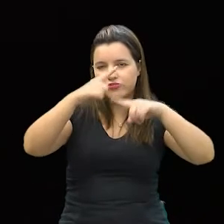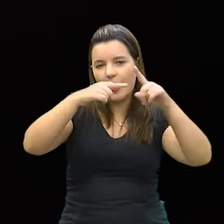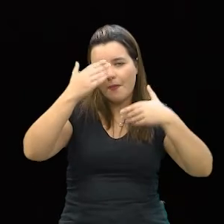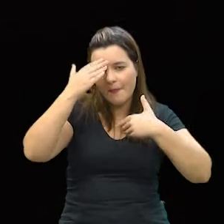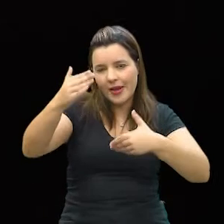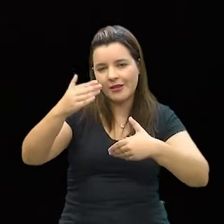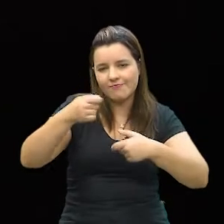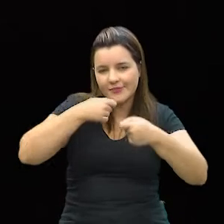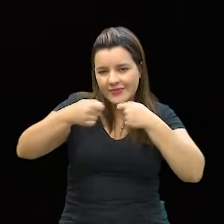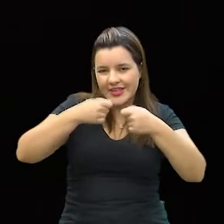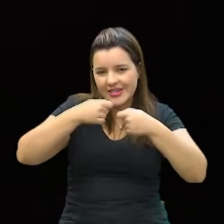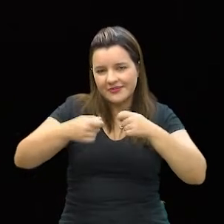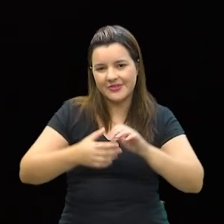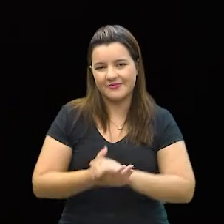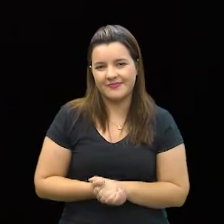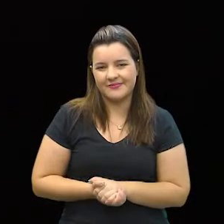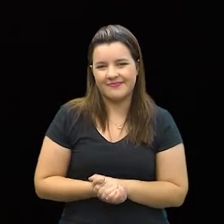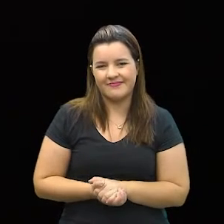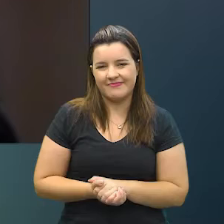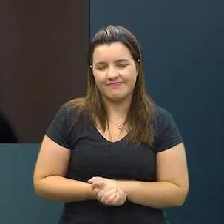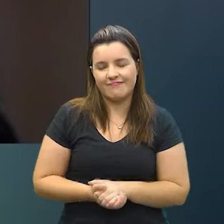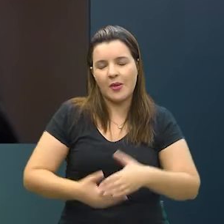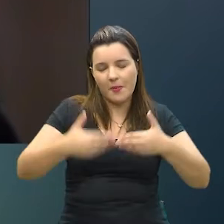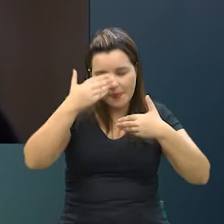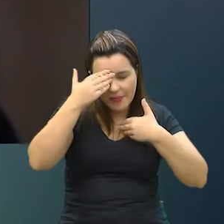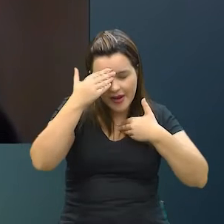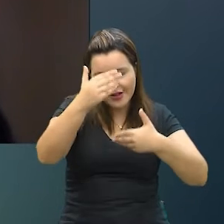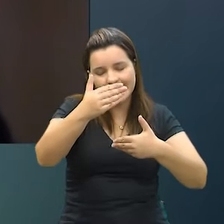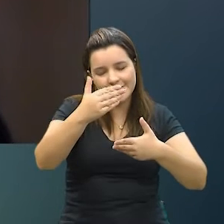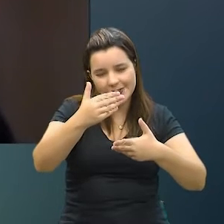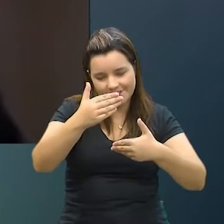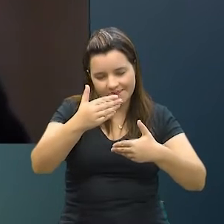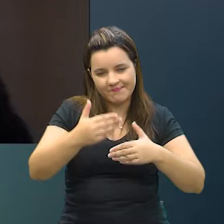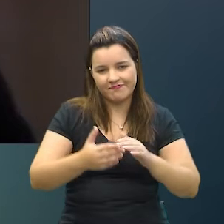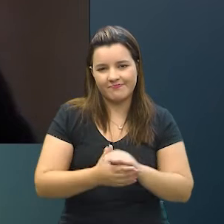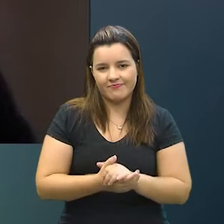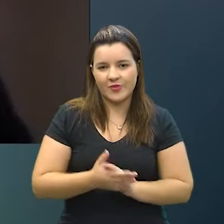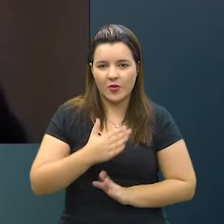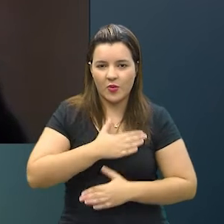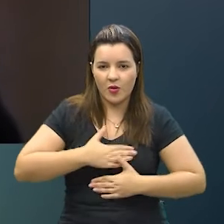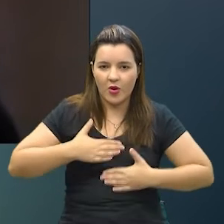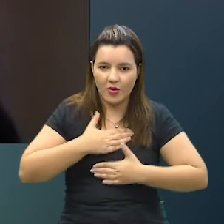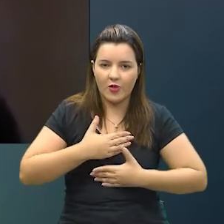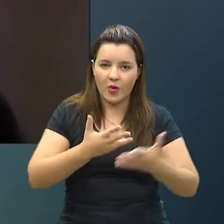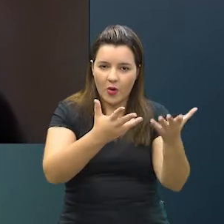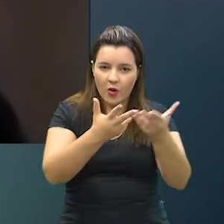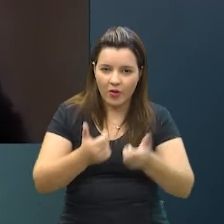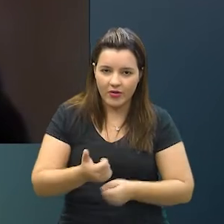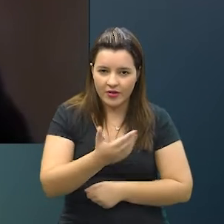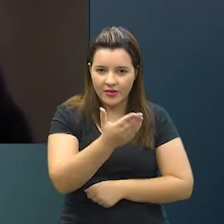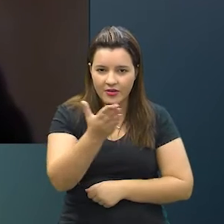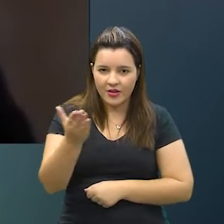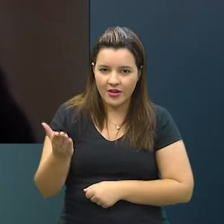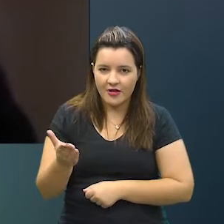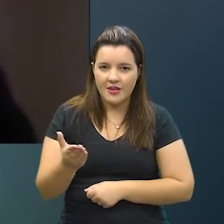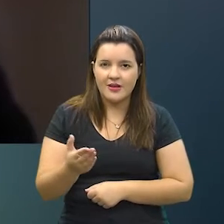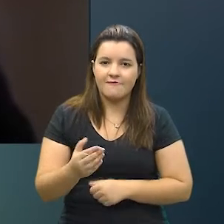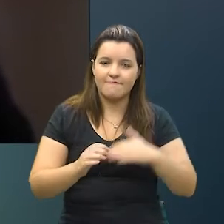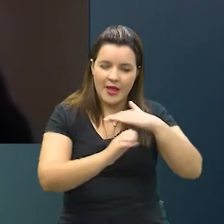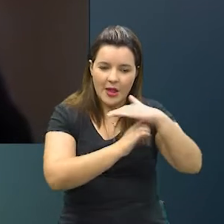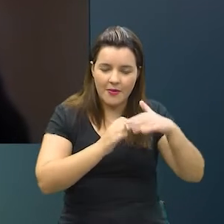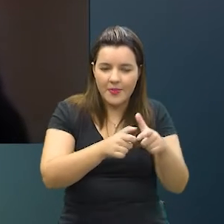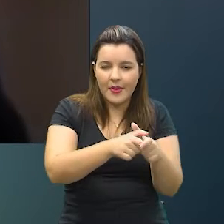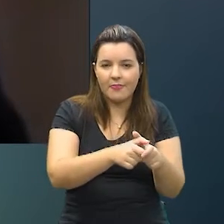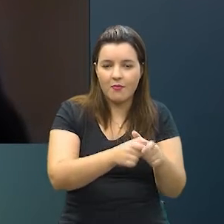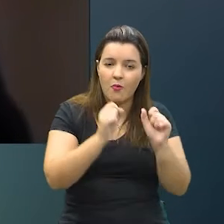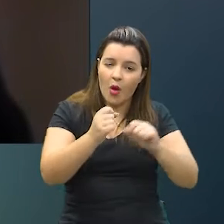sucesso. Obrigado pela sua participação. Certo. Muito obrigado, eu que agradeço. E eu gostaria de deixar um convite para você, que é